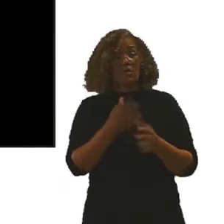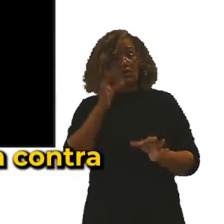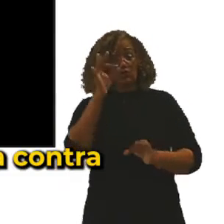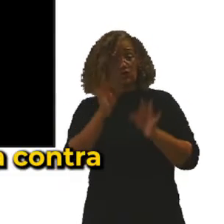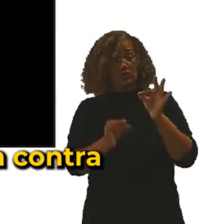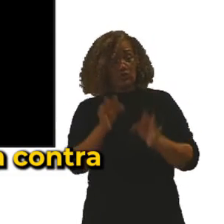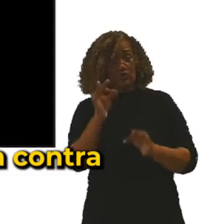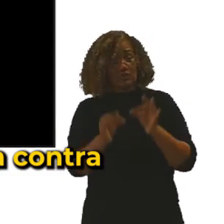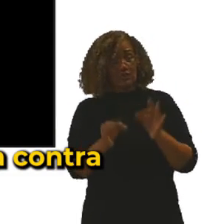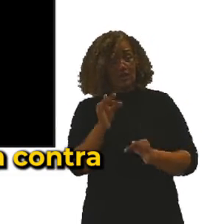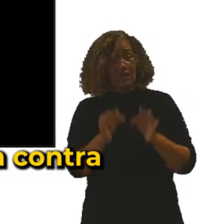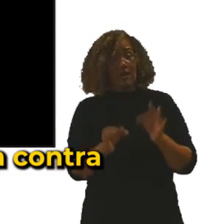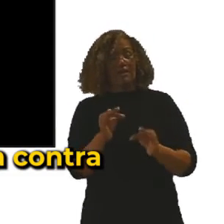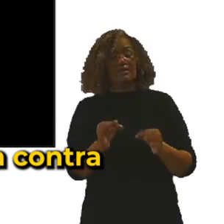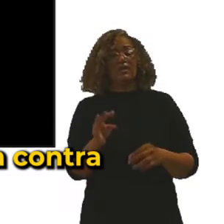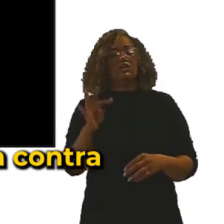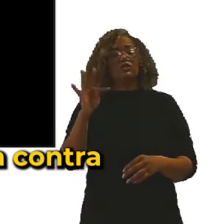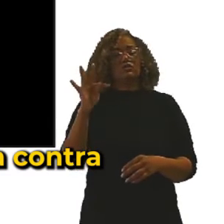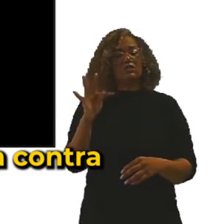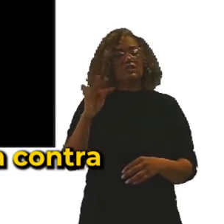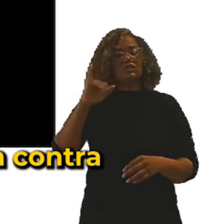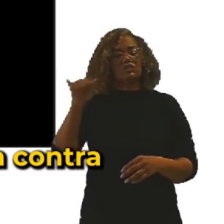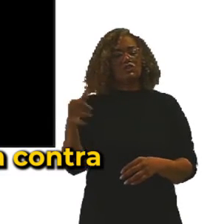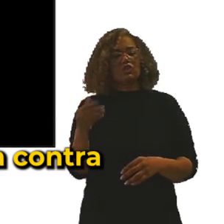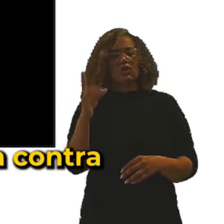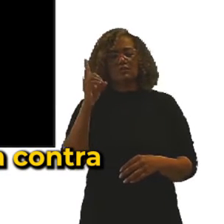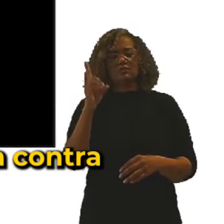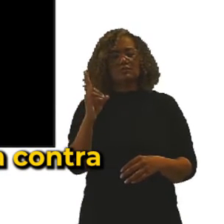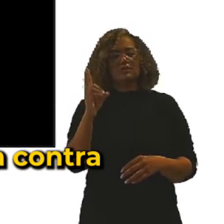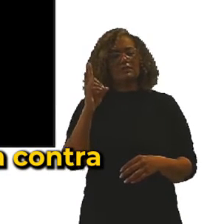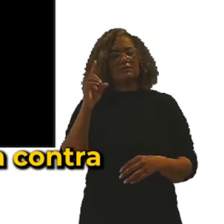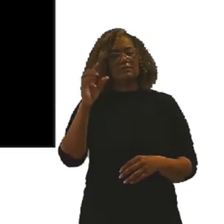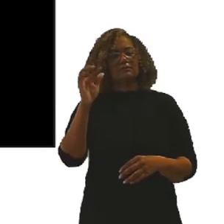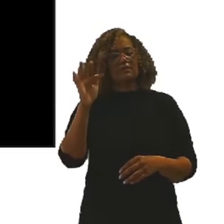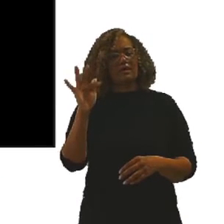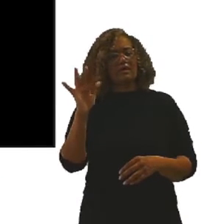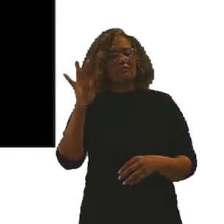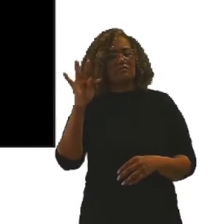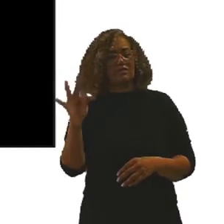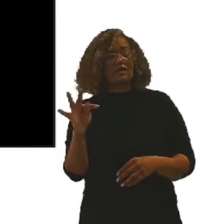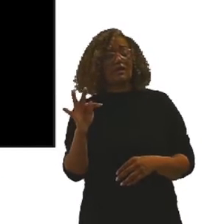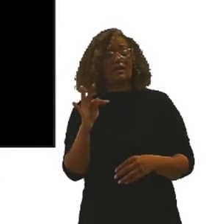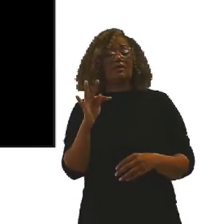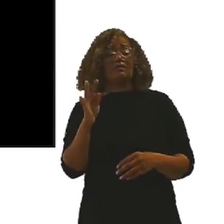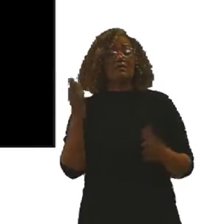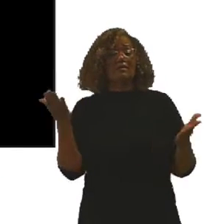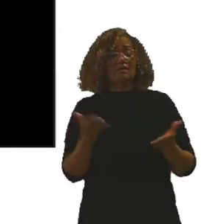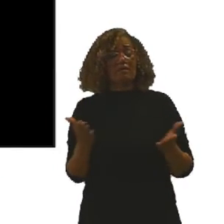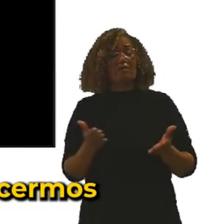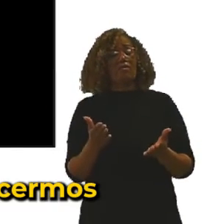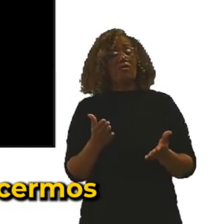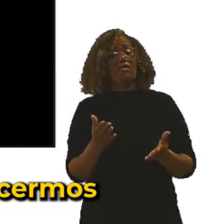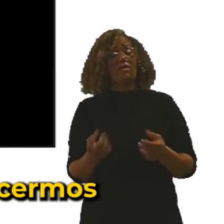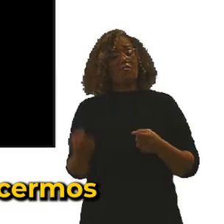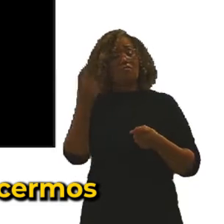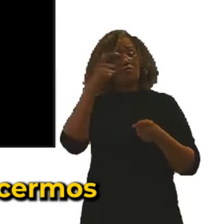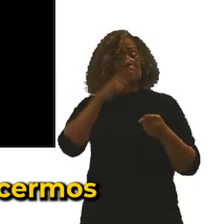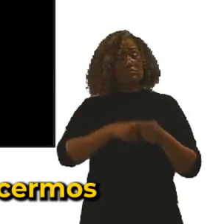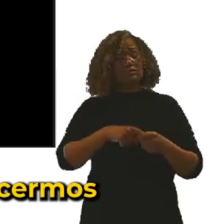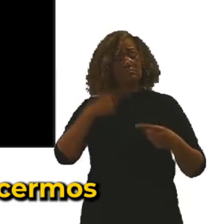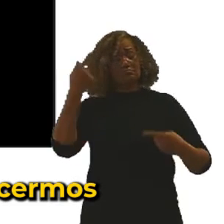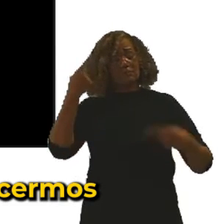TJDFT, nós discutindo, então, a questão da violência contra a mulher. Então, veja, não é, doutora Luciana, doutor Márcio, como